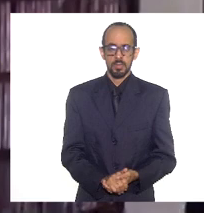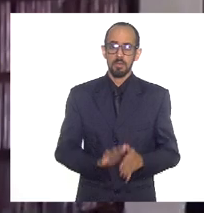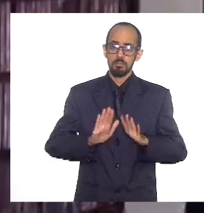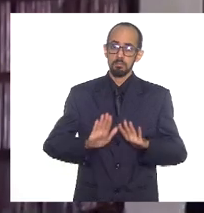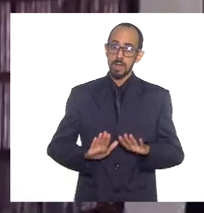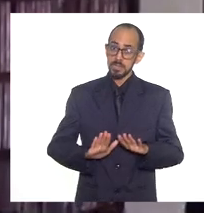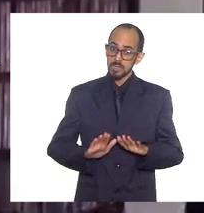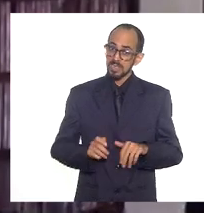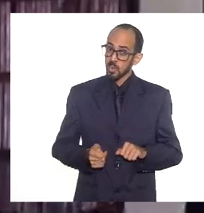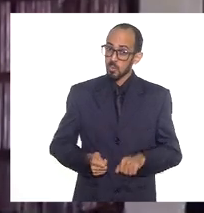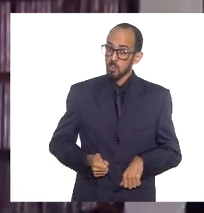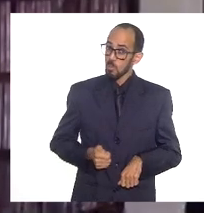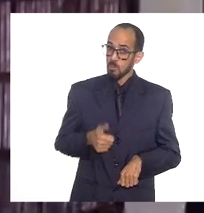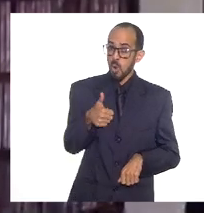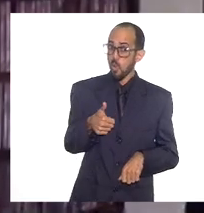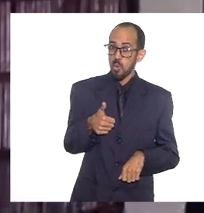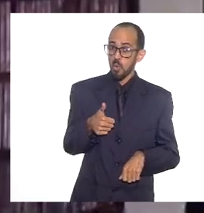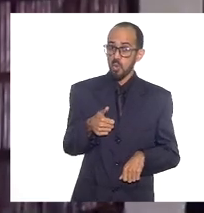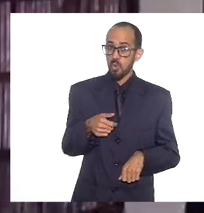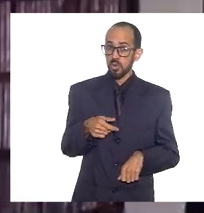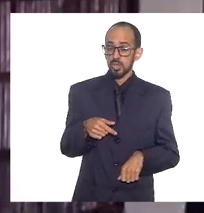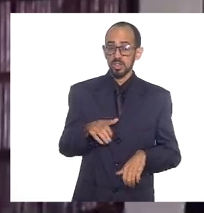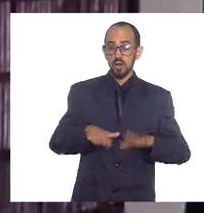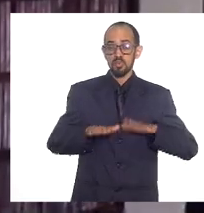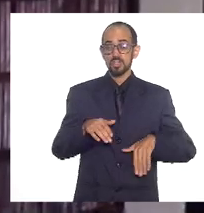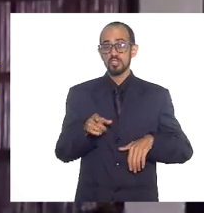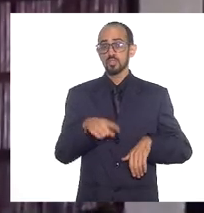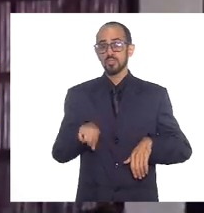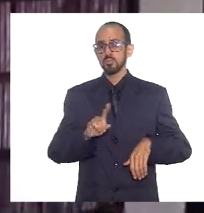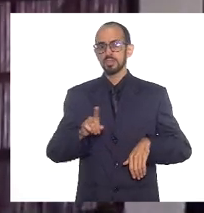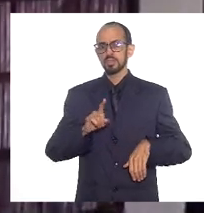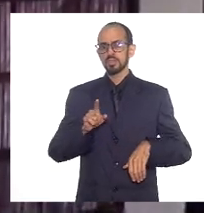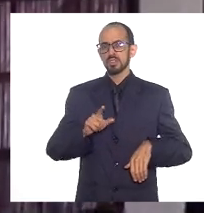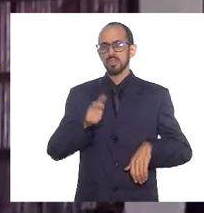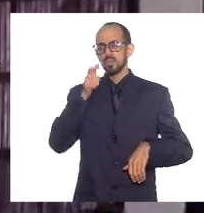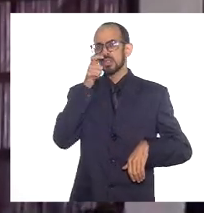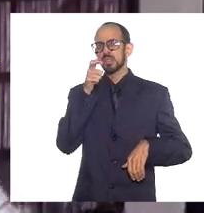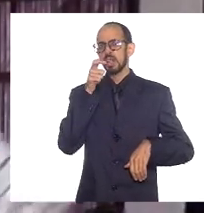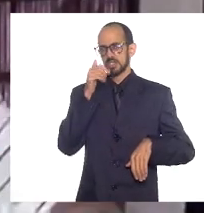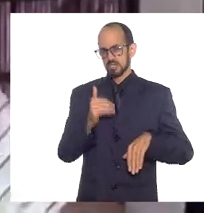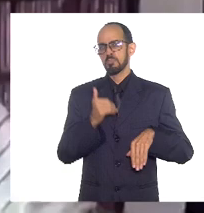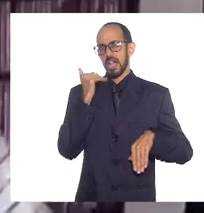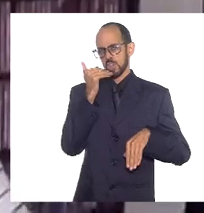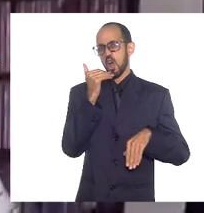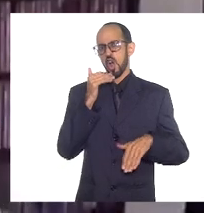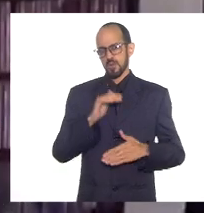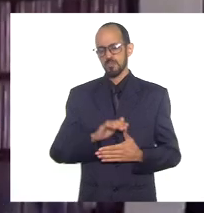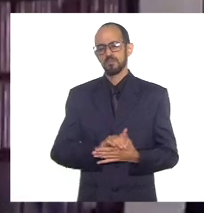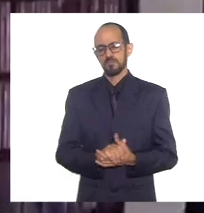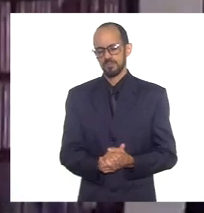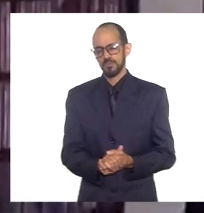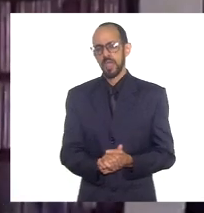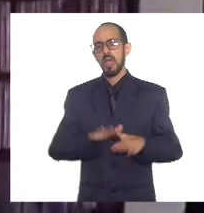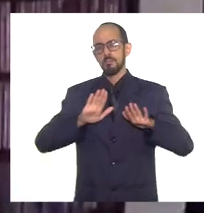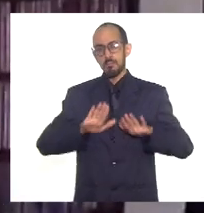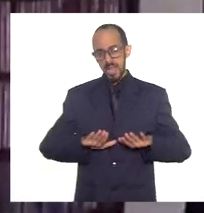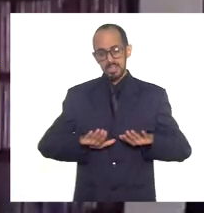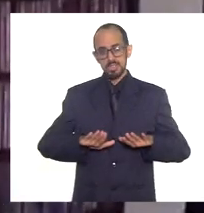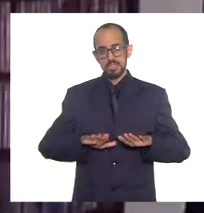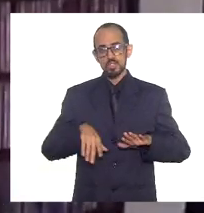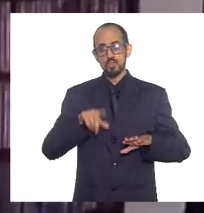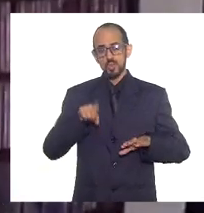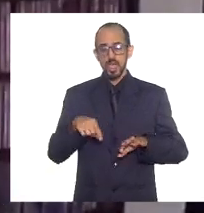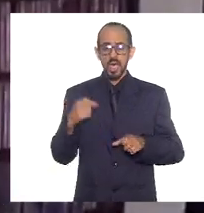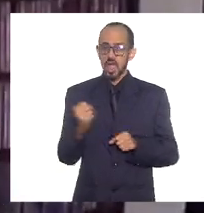pequena monta que eu acho que a gente não deva nem levar em consideração. Entendeu? Mas é nisso daí que está sendo